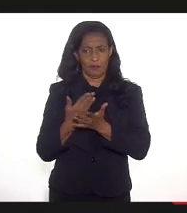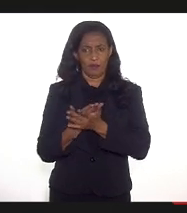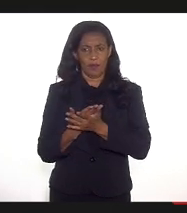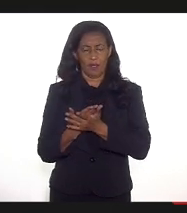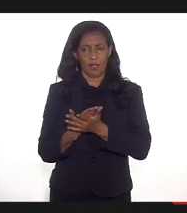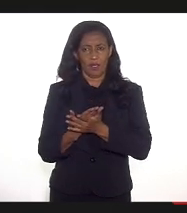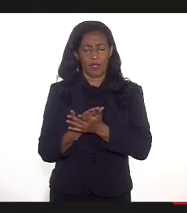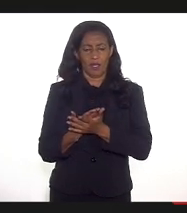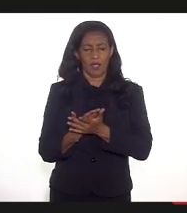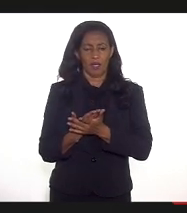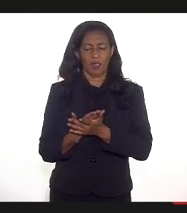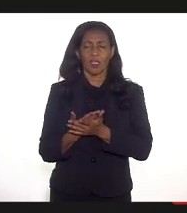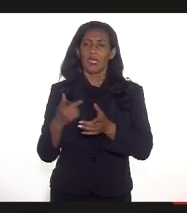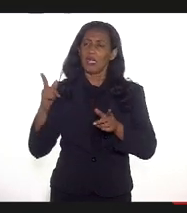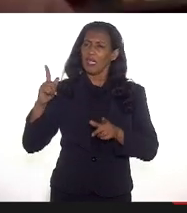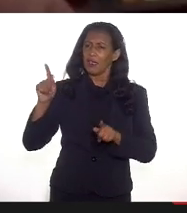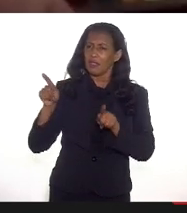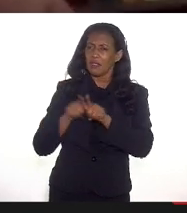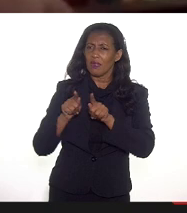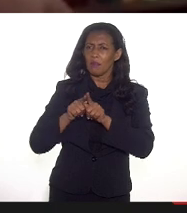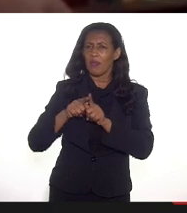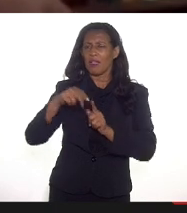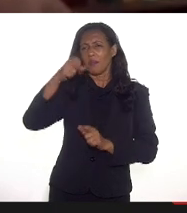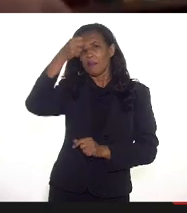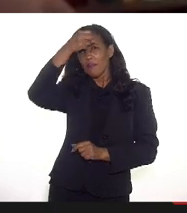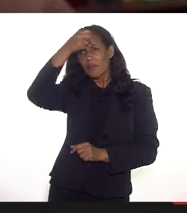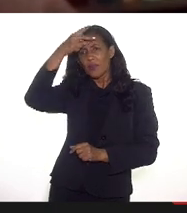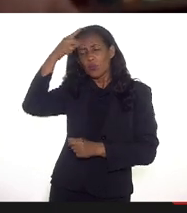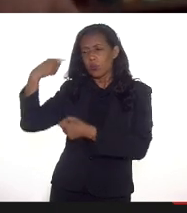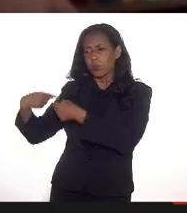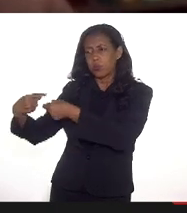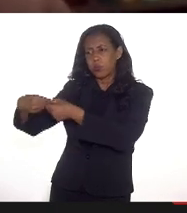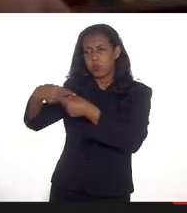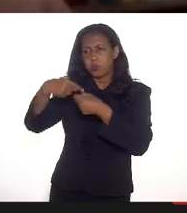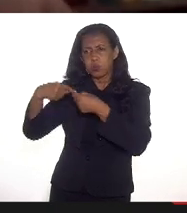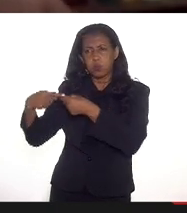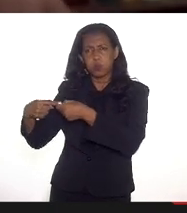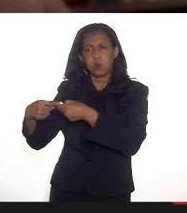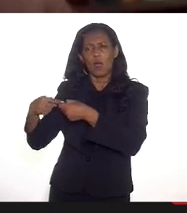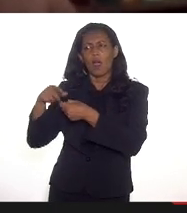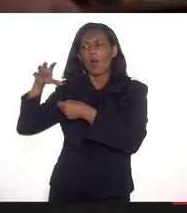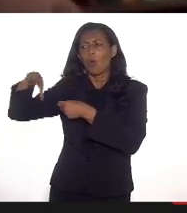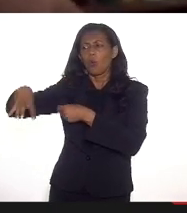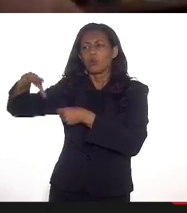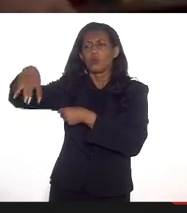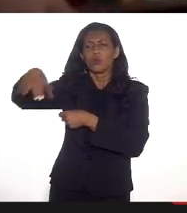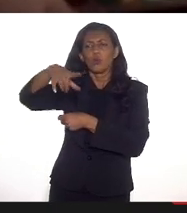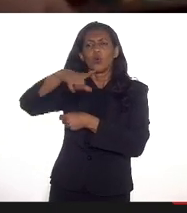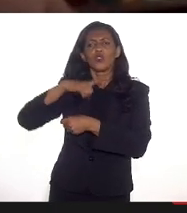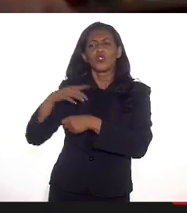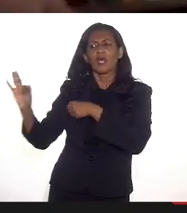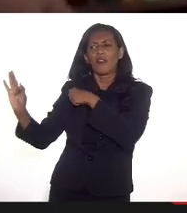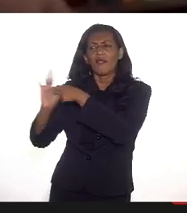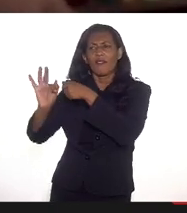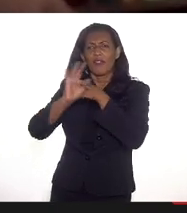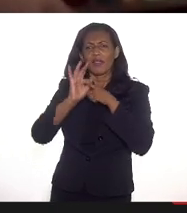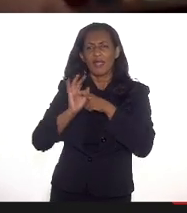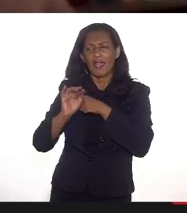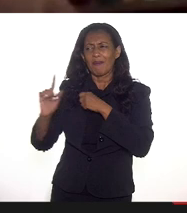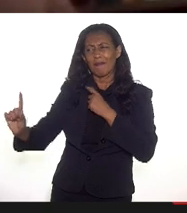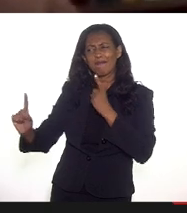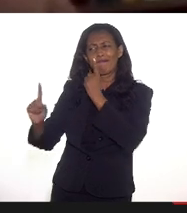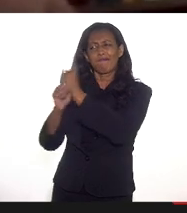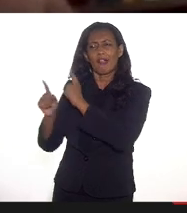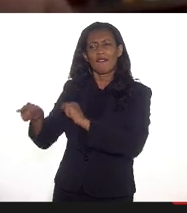dos municípios onde que se encontra também a FAETEC, para que ela possa fazer sua diferença, impactar de fato nas